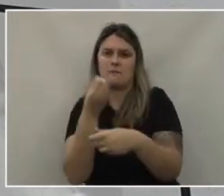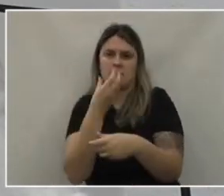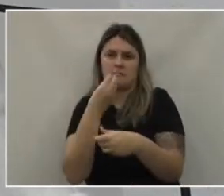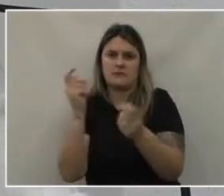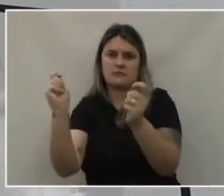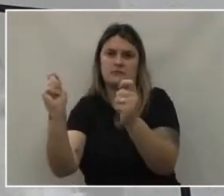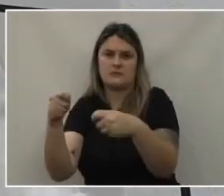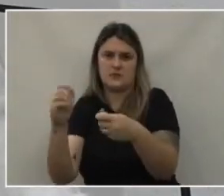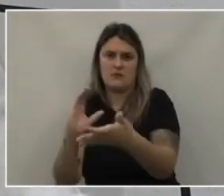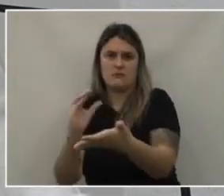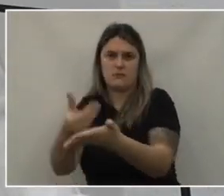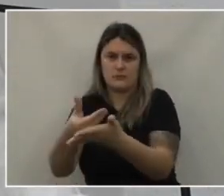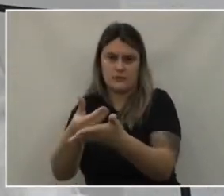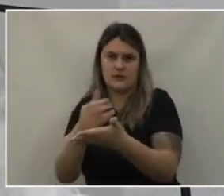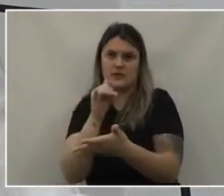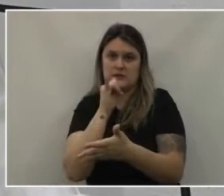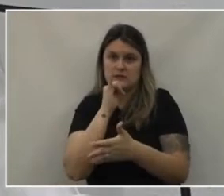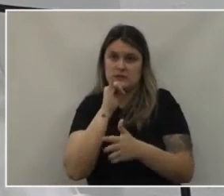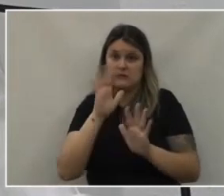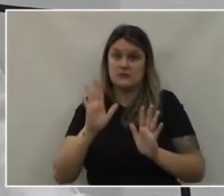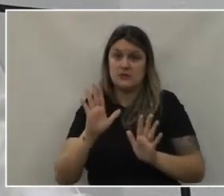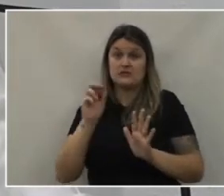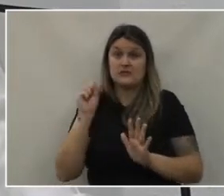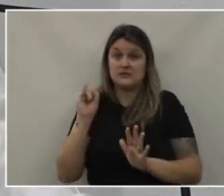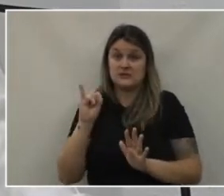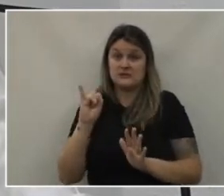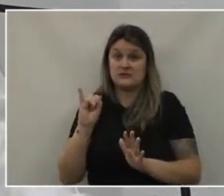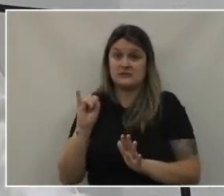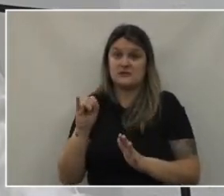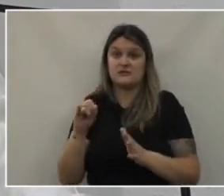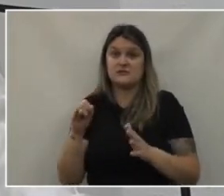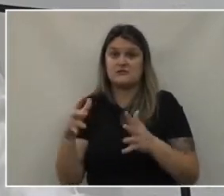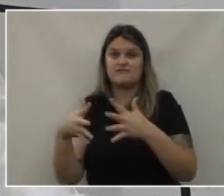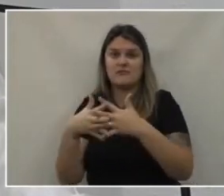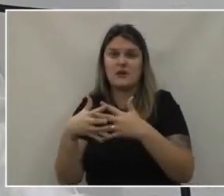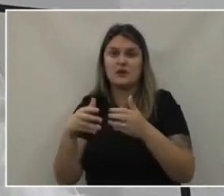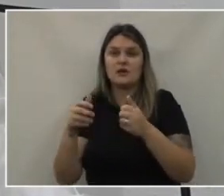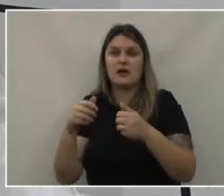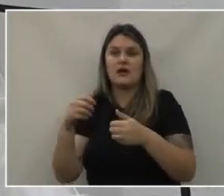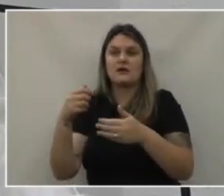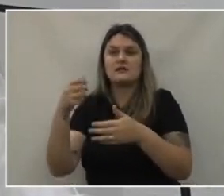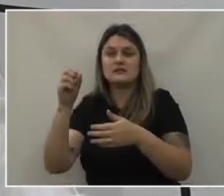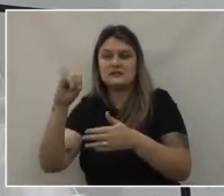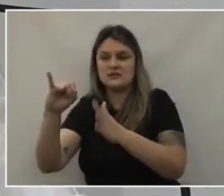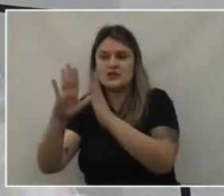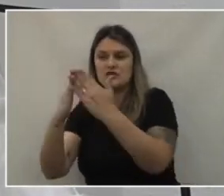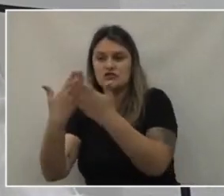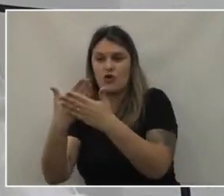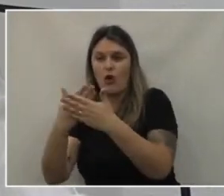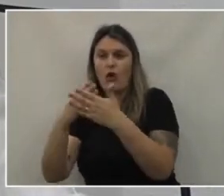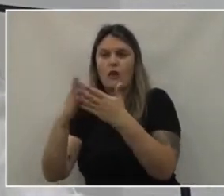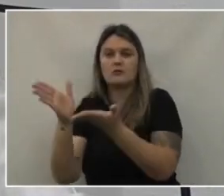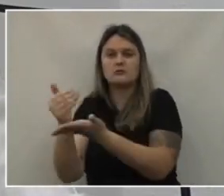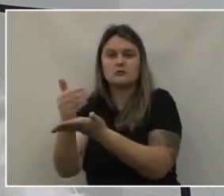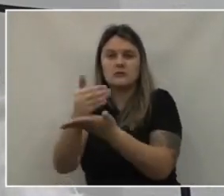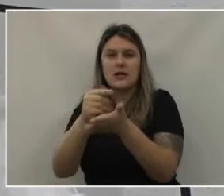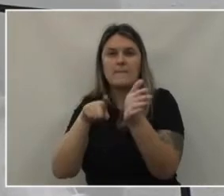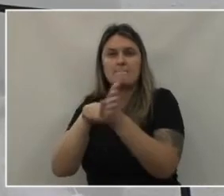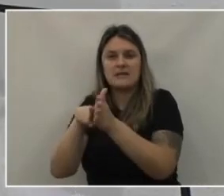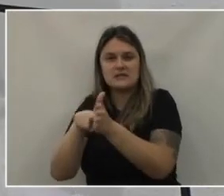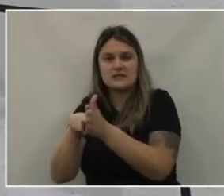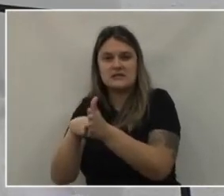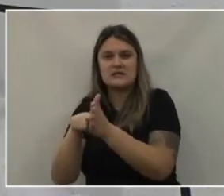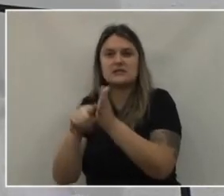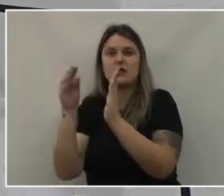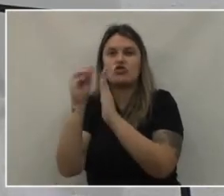seja, os repasses não devem estar atrelados ao rendimento, aos dados que municípios